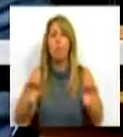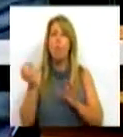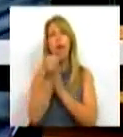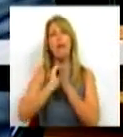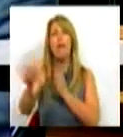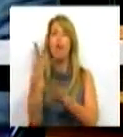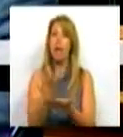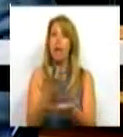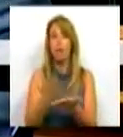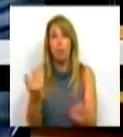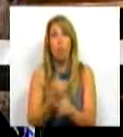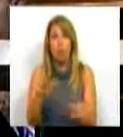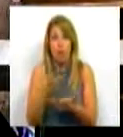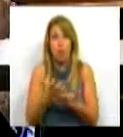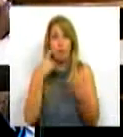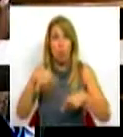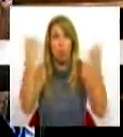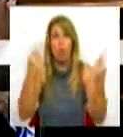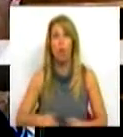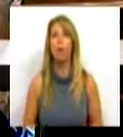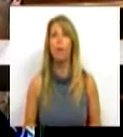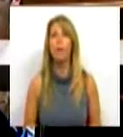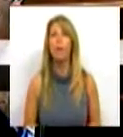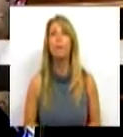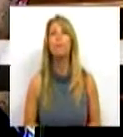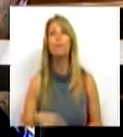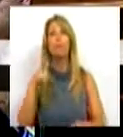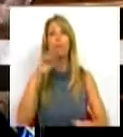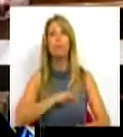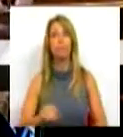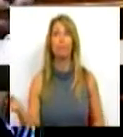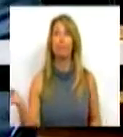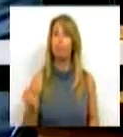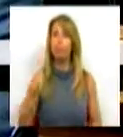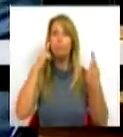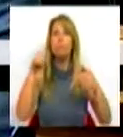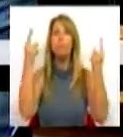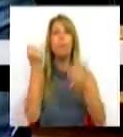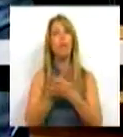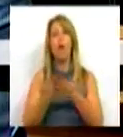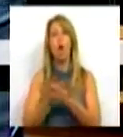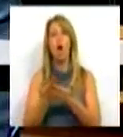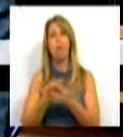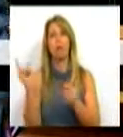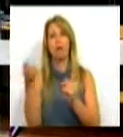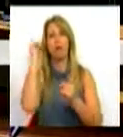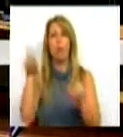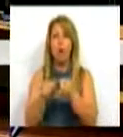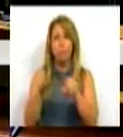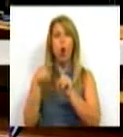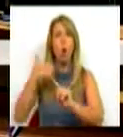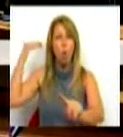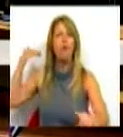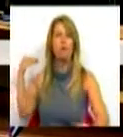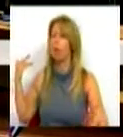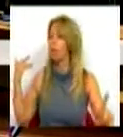ela é pública. O salário mínimo é um sinal de que a economia não será a economia do passado, será sim a economia do futuro, no qual